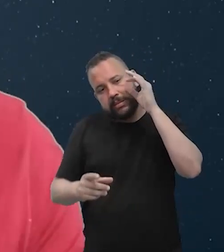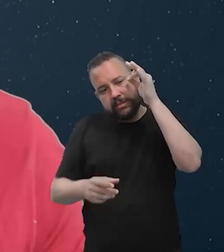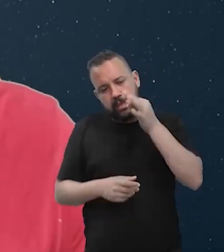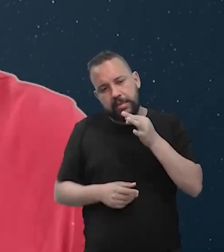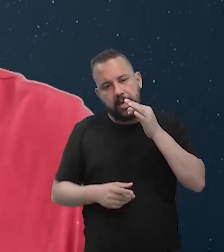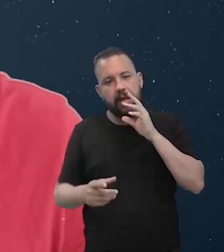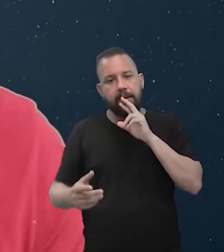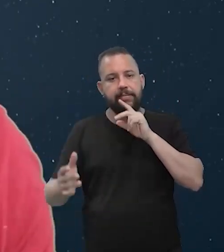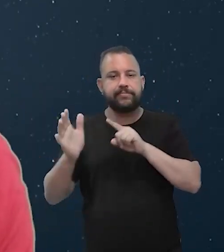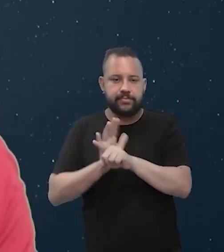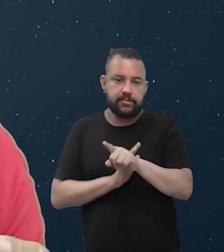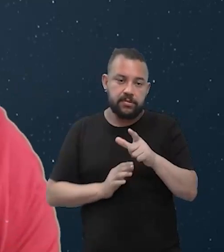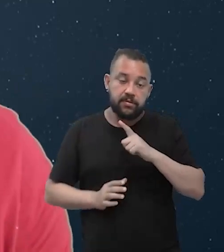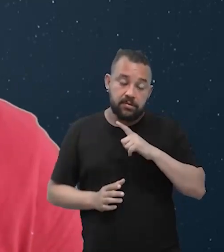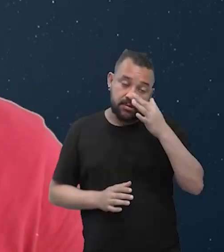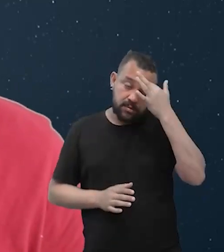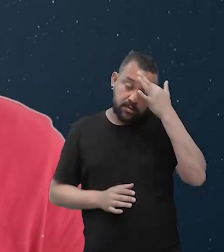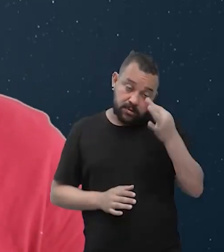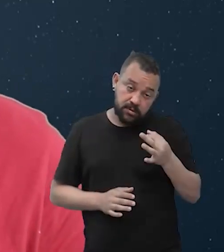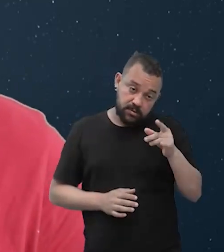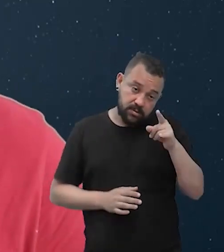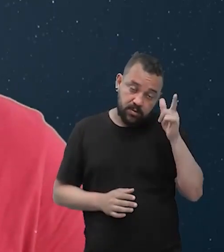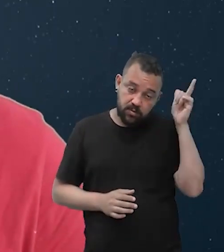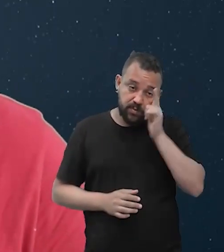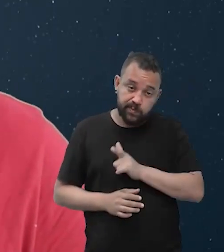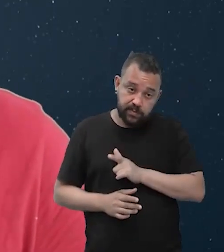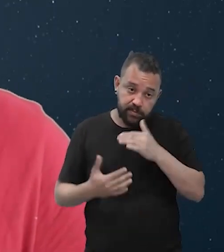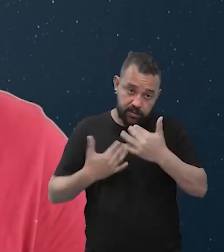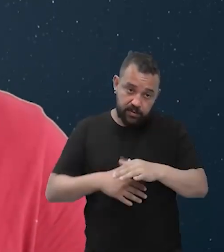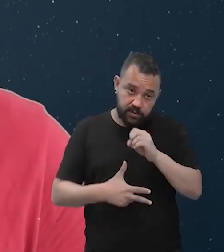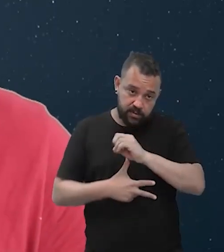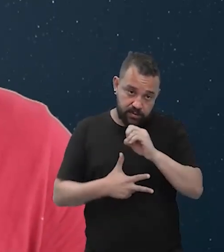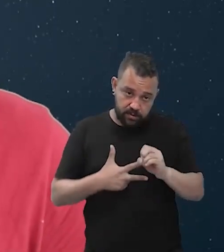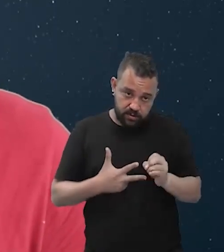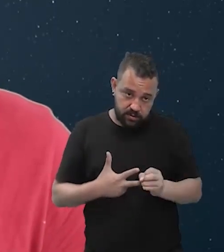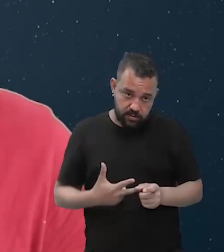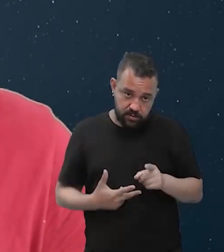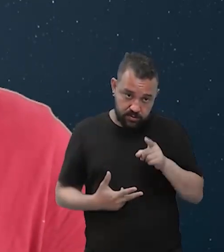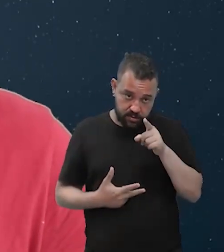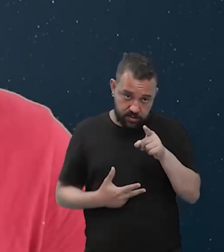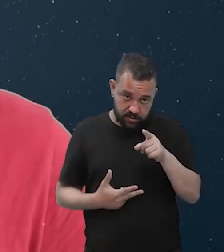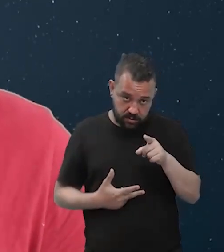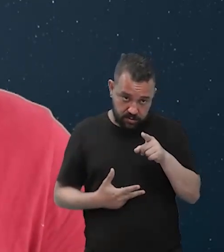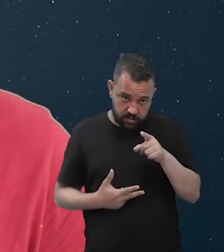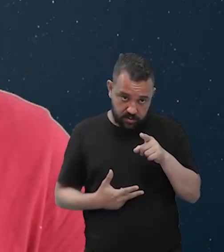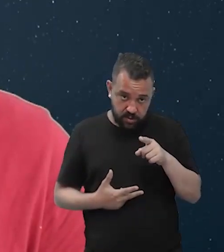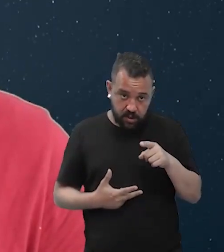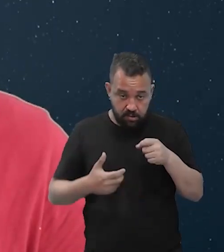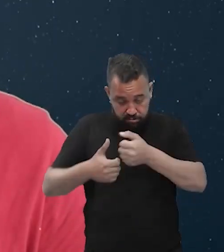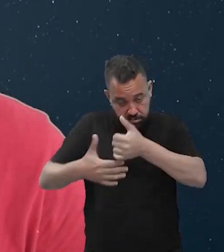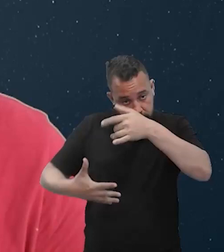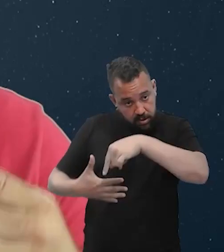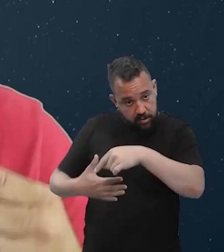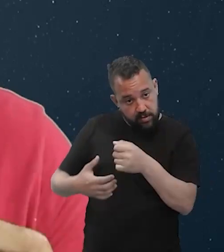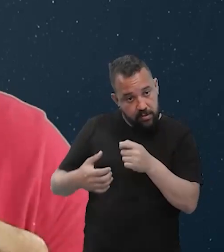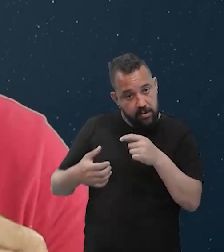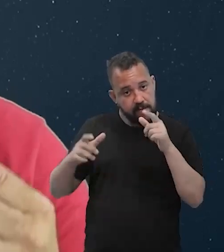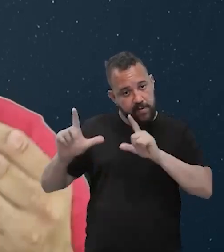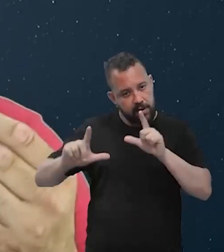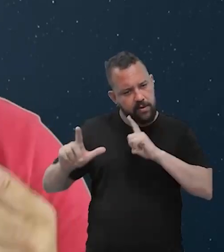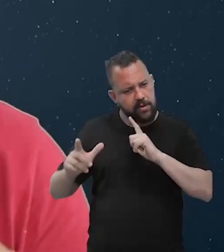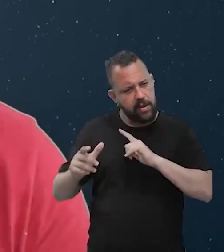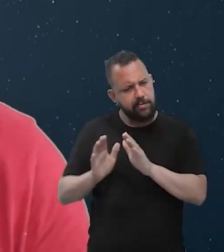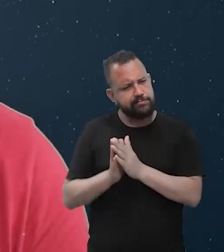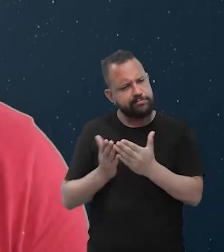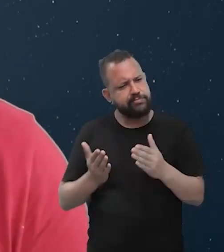que você vai conseguir na prova do Enem desse ano, tá massa? Galera, na descrição desse vídeo vai ficar para você um e-book com